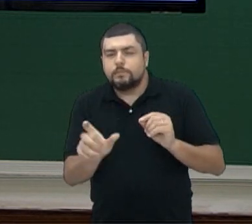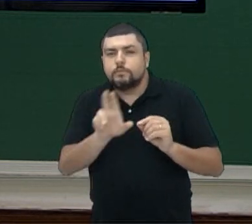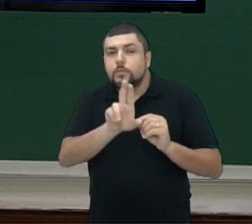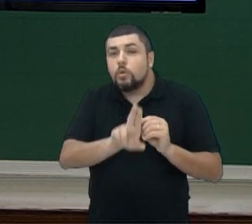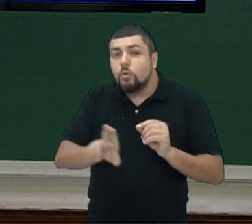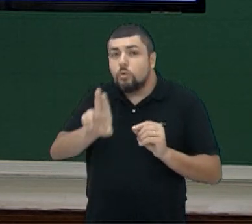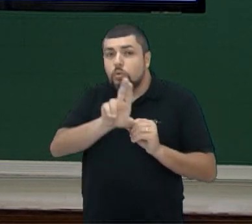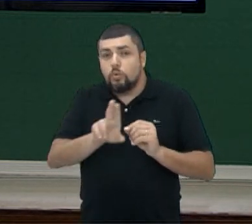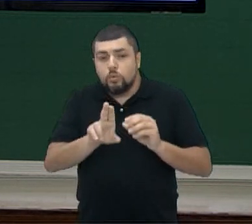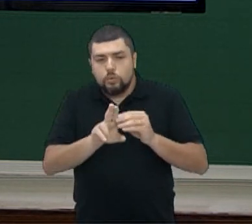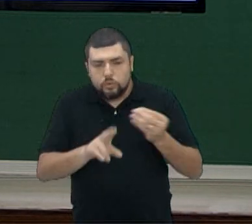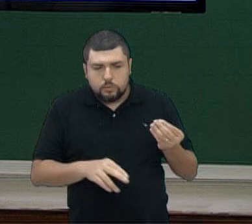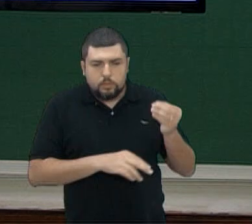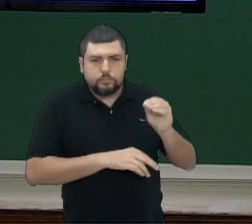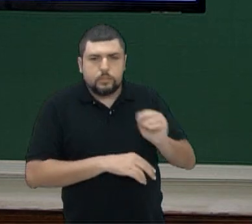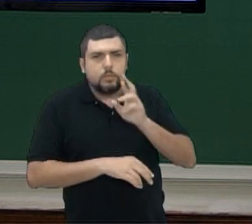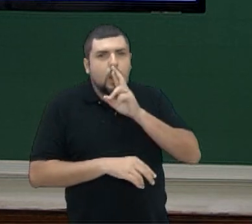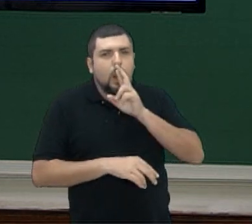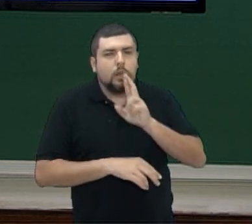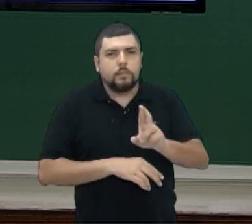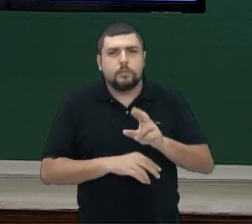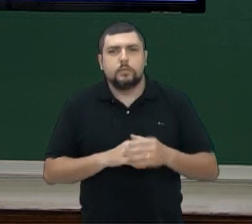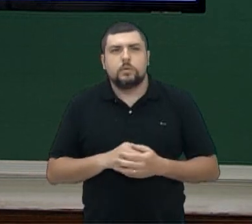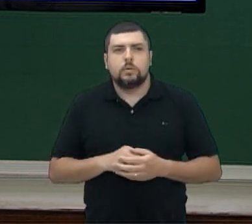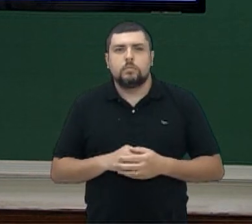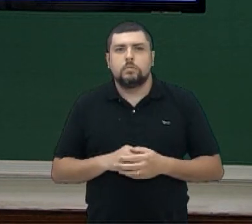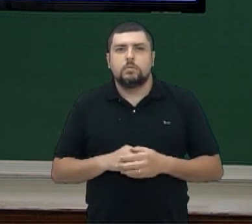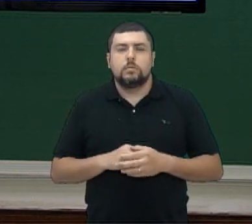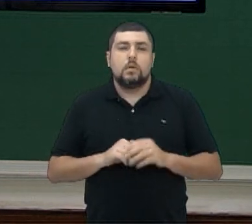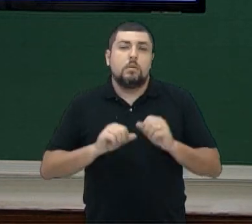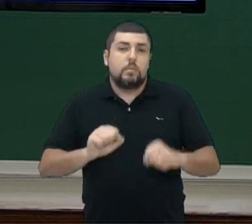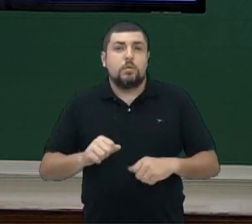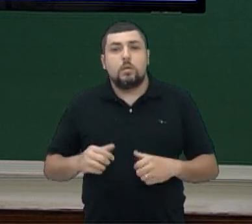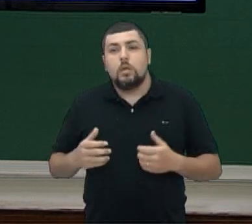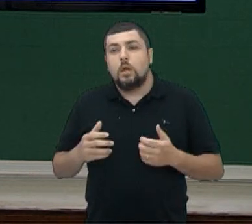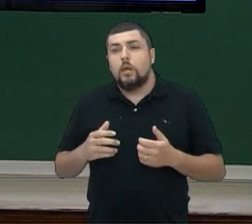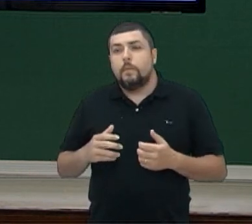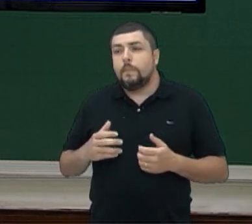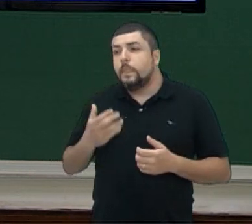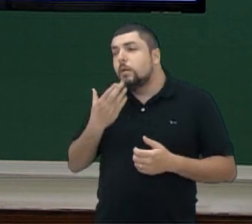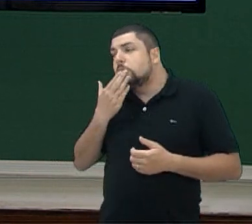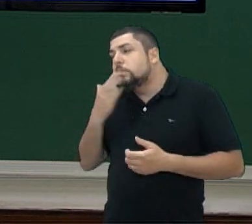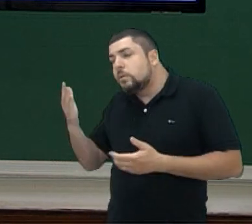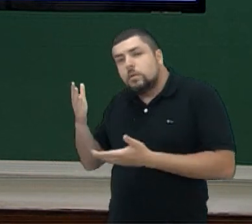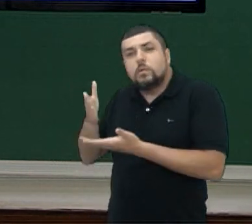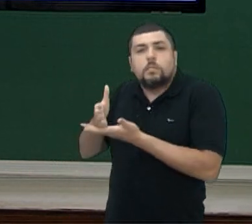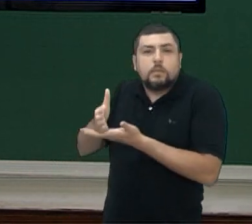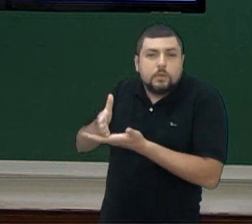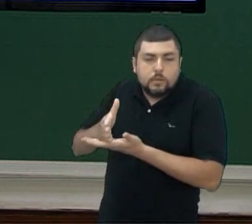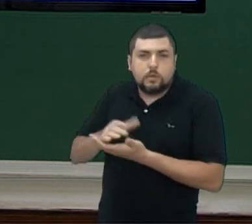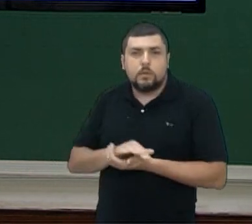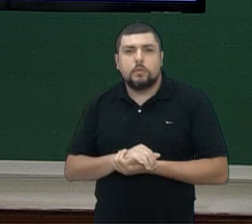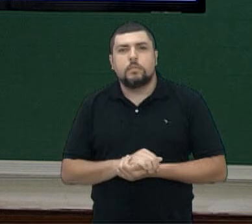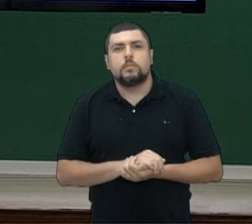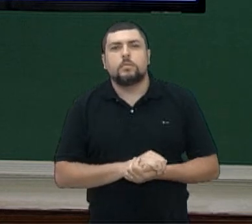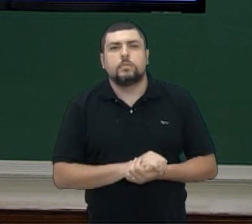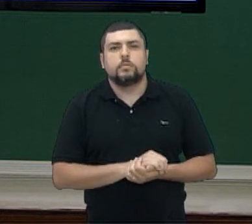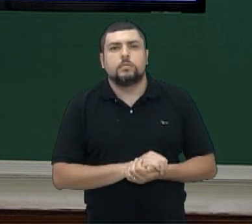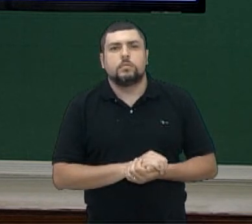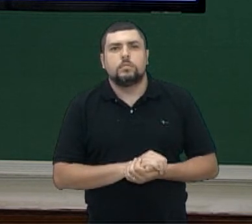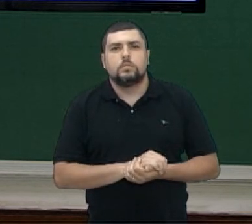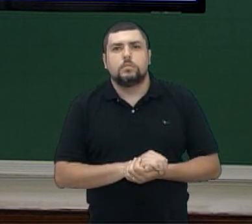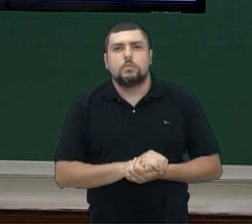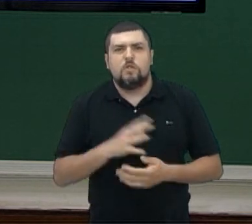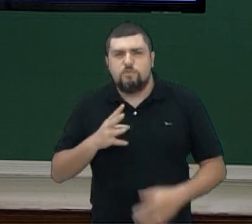por exemplo, ask for half of it, se você pediria pela metade do hambúrguer. Get it and run, se